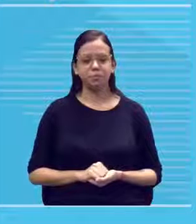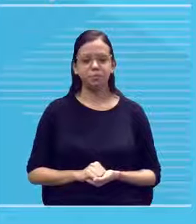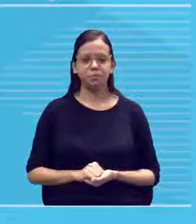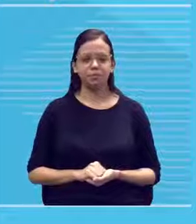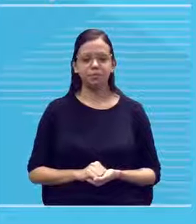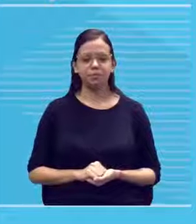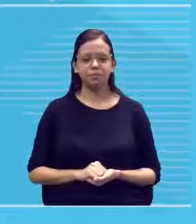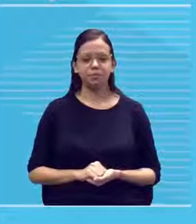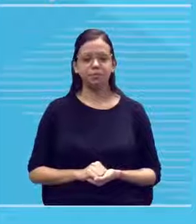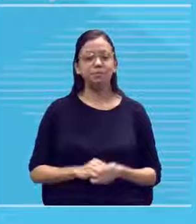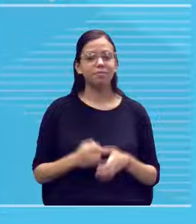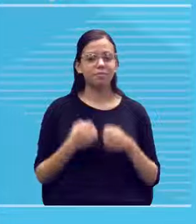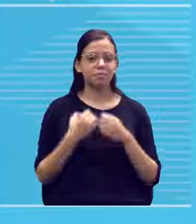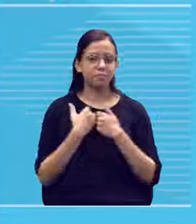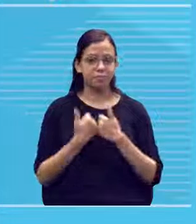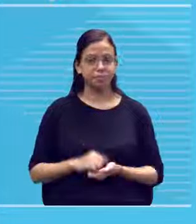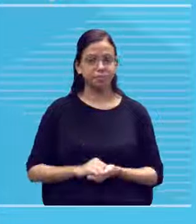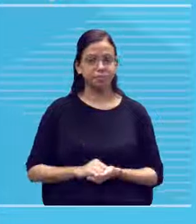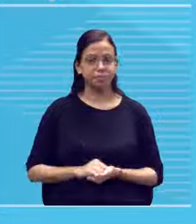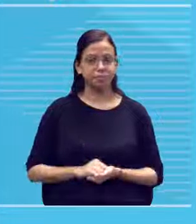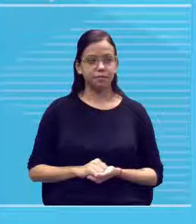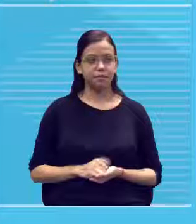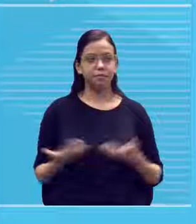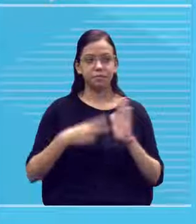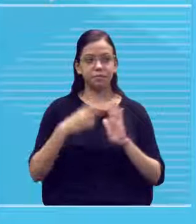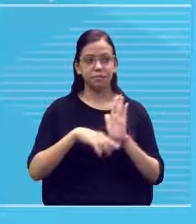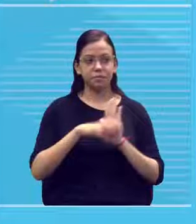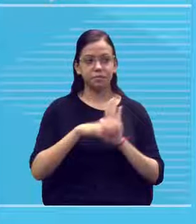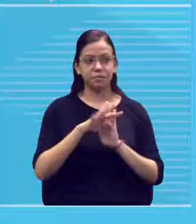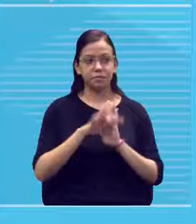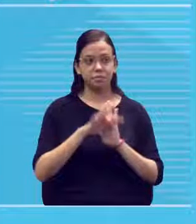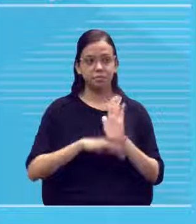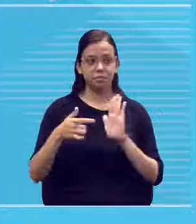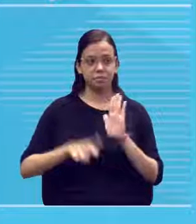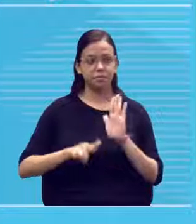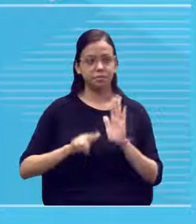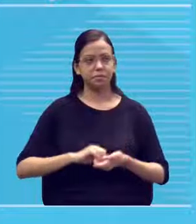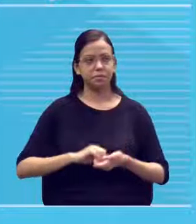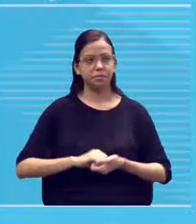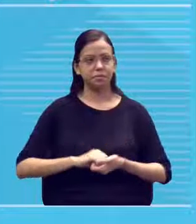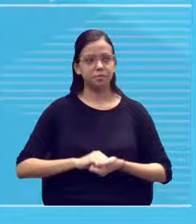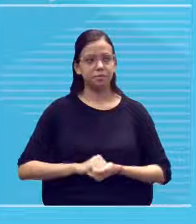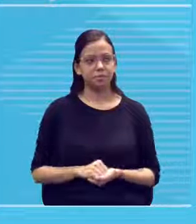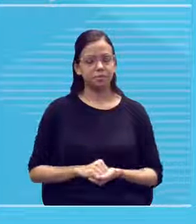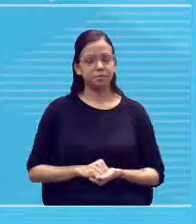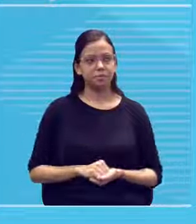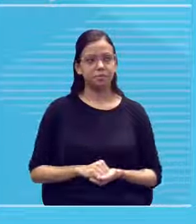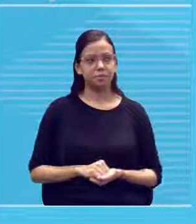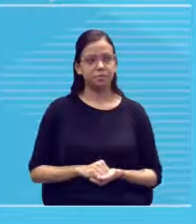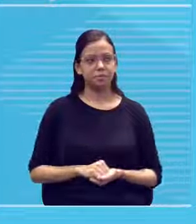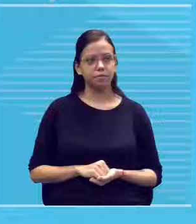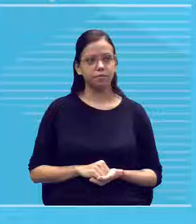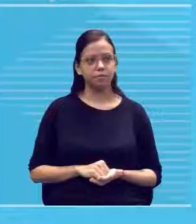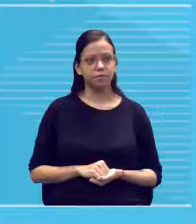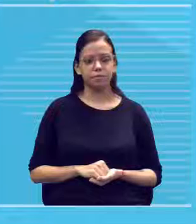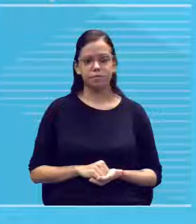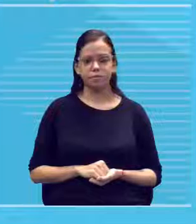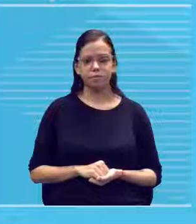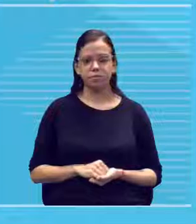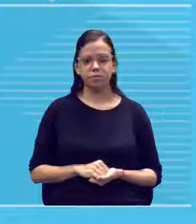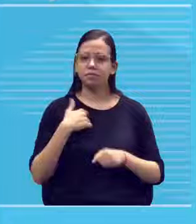muito bem vai lá faz a leitura desse texto de novo Passa a leitura aí faça a leitura